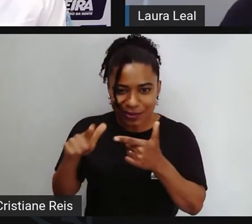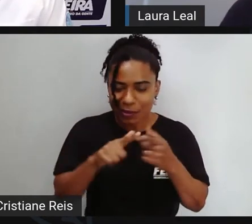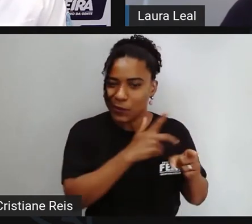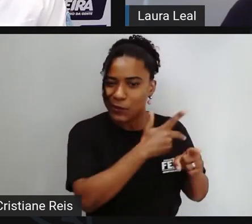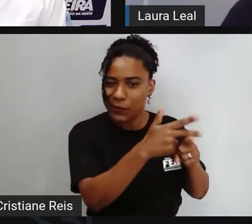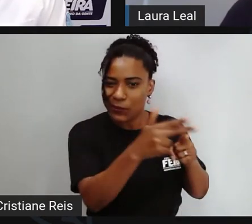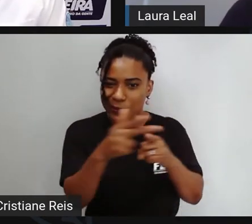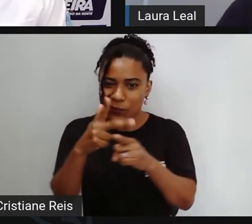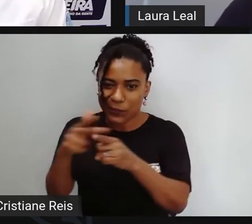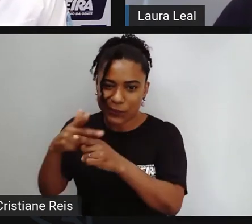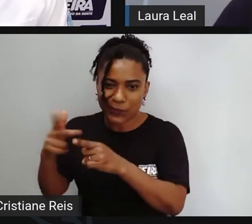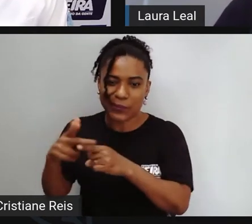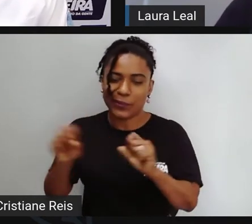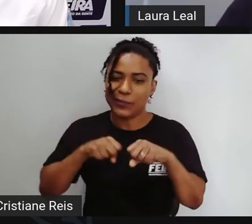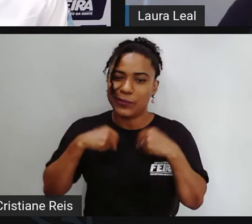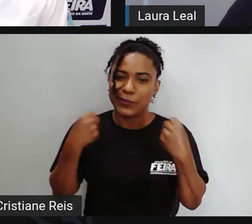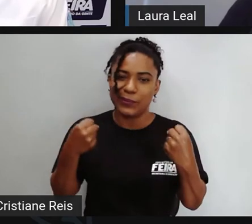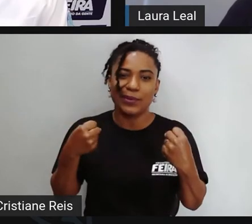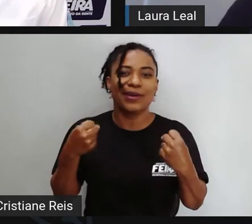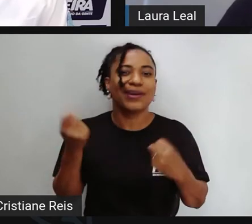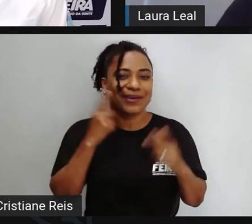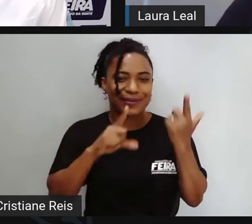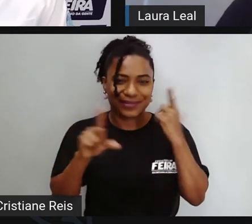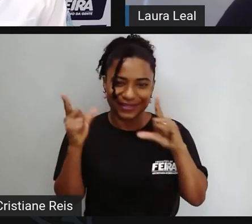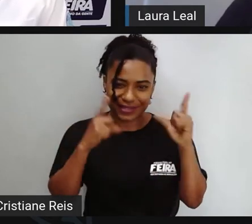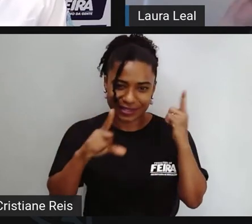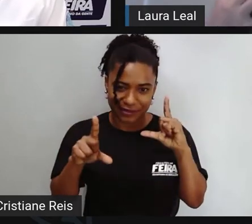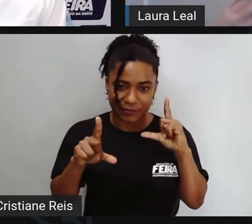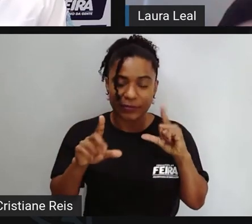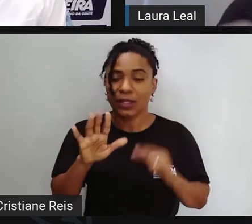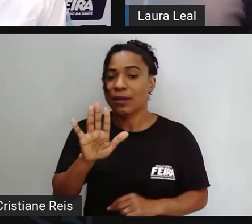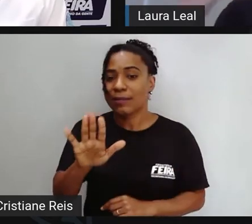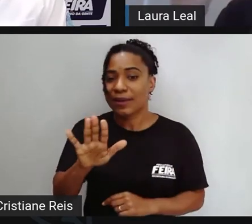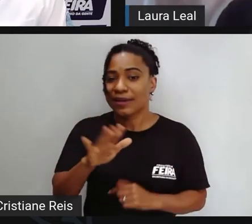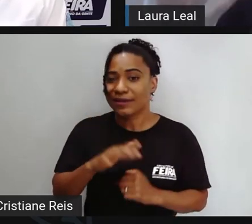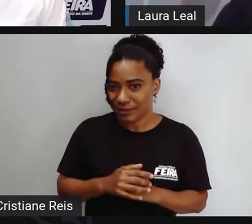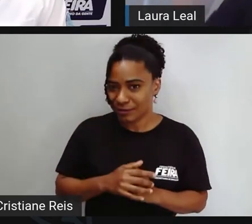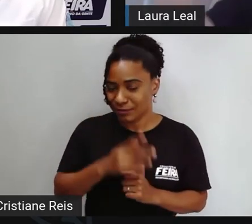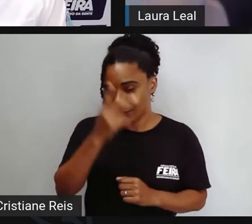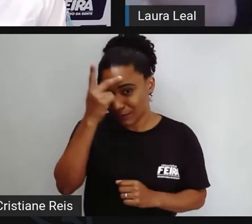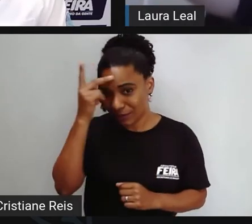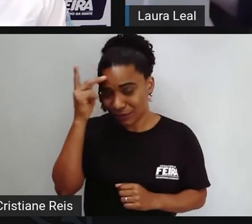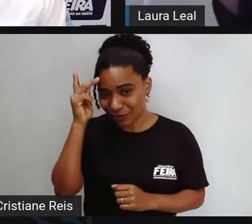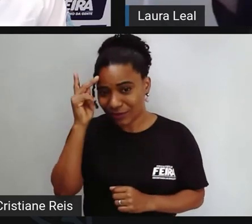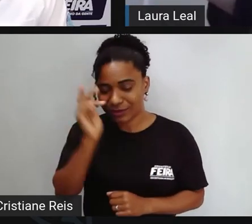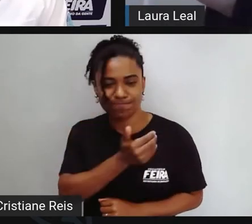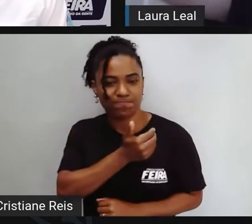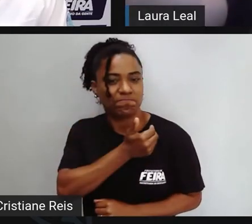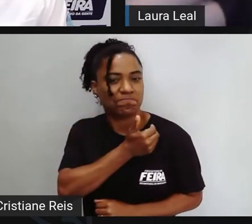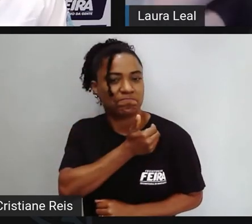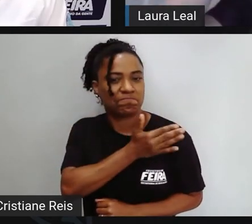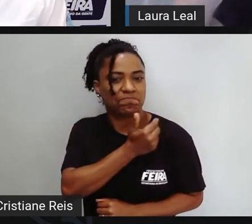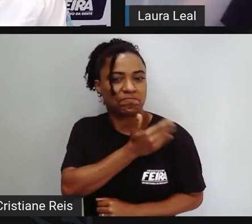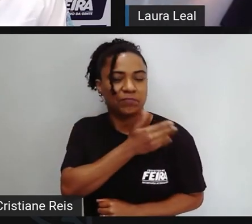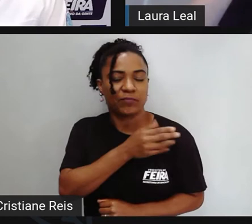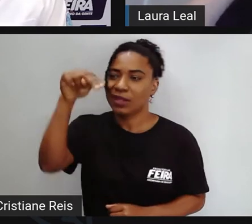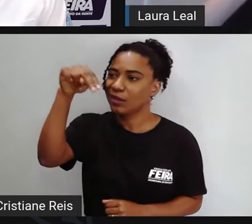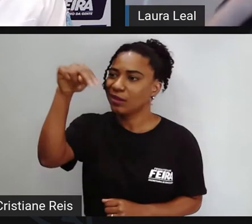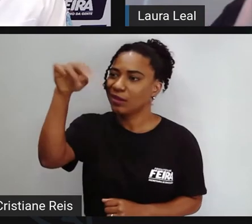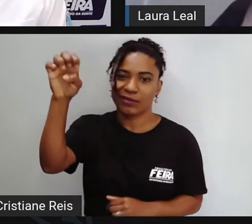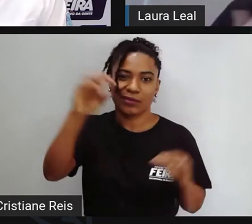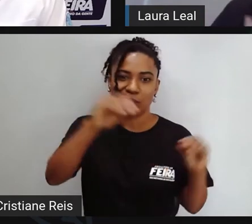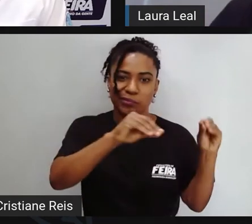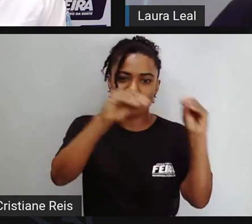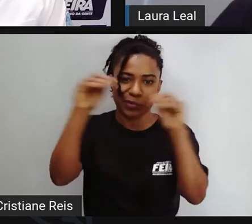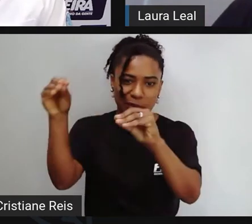ânimo de fazer as coisas. E eu acho que a xenofobia do pessoal daqui, né, para o Nordeste, vem muito